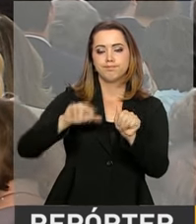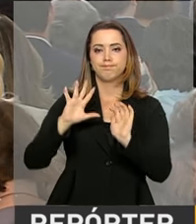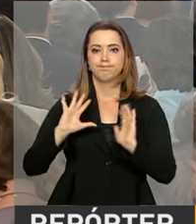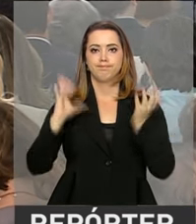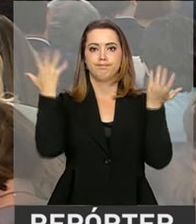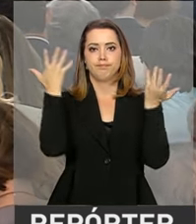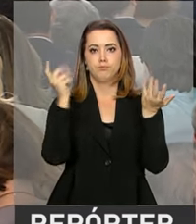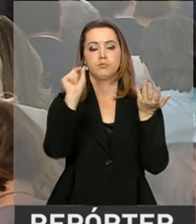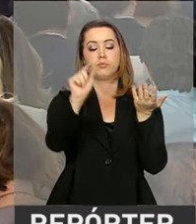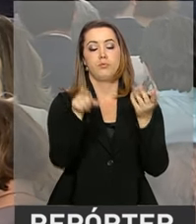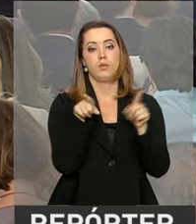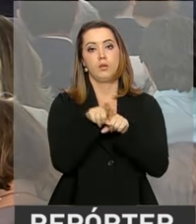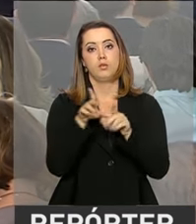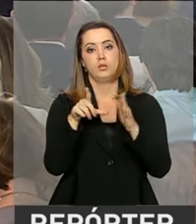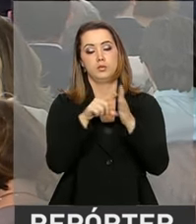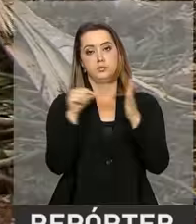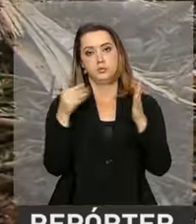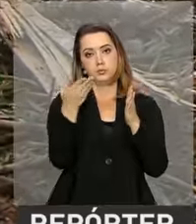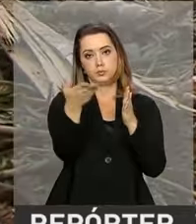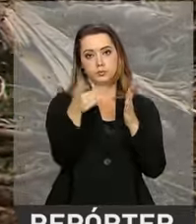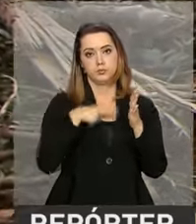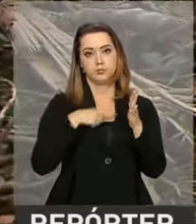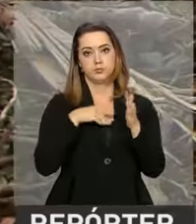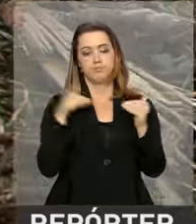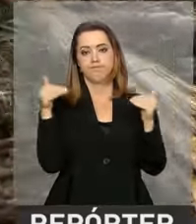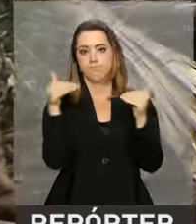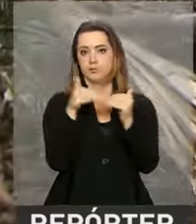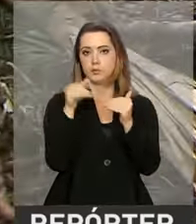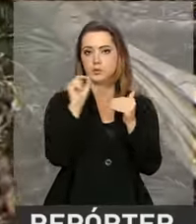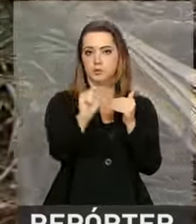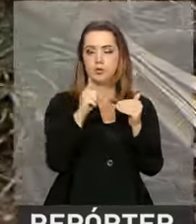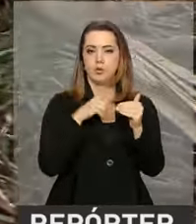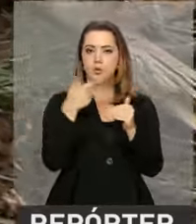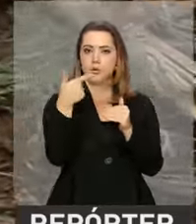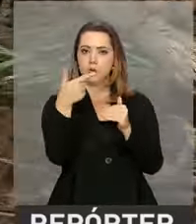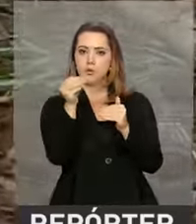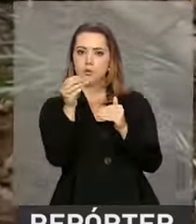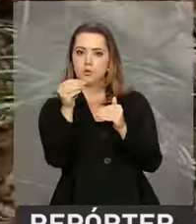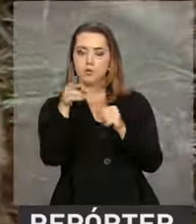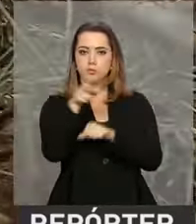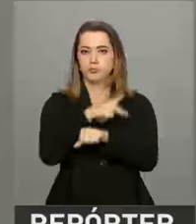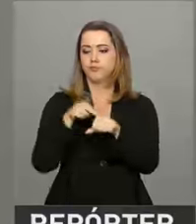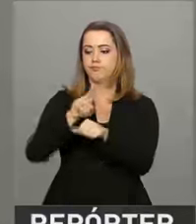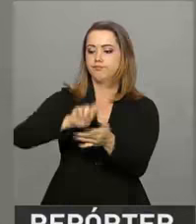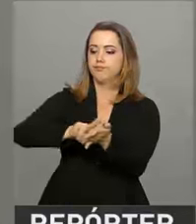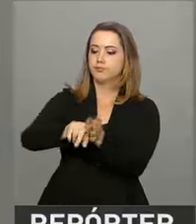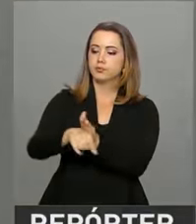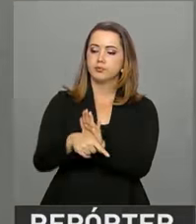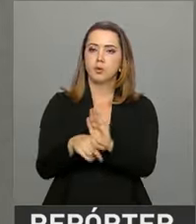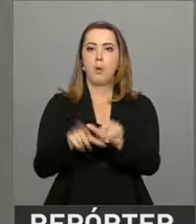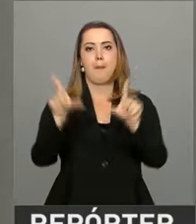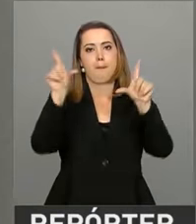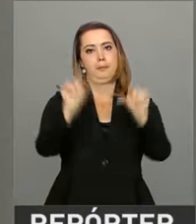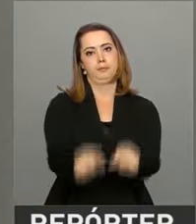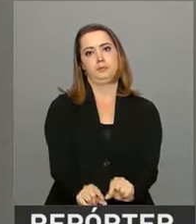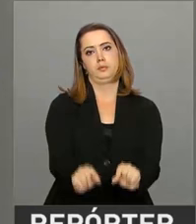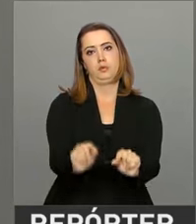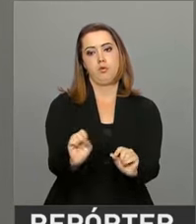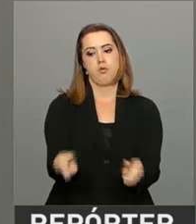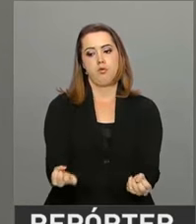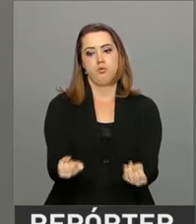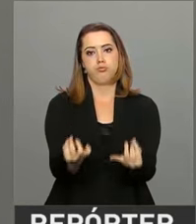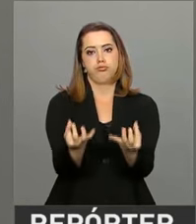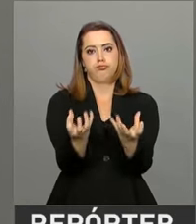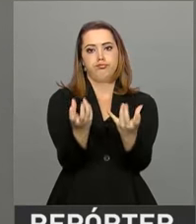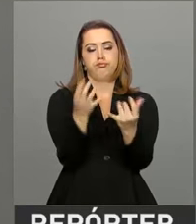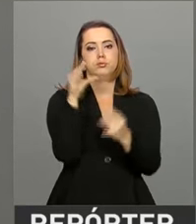uma cerimônia no Palácio do Planalto. O pacto prevê ações de quase 200 países para frear o aquecimento global e